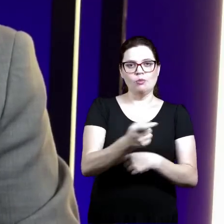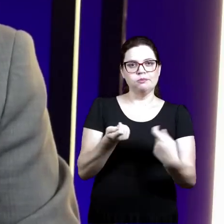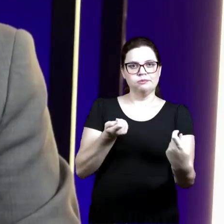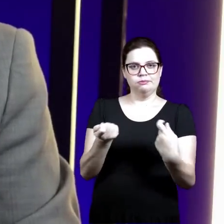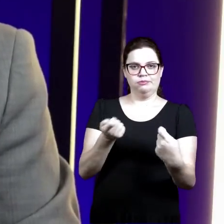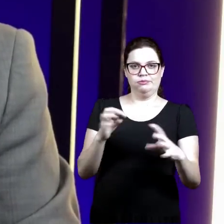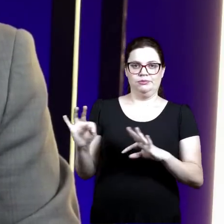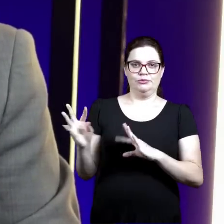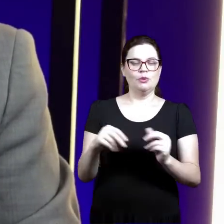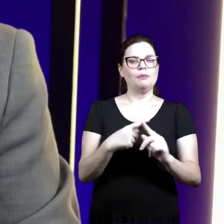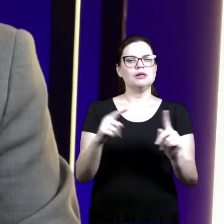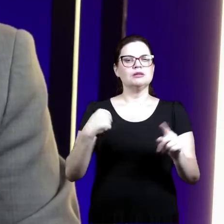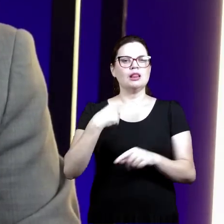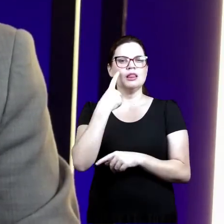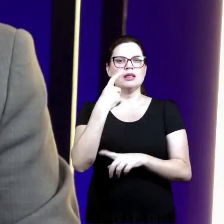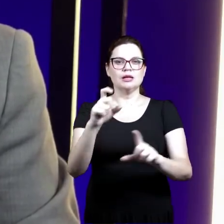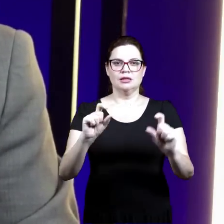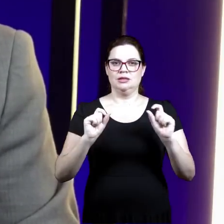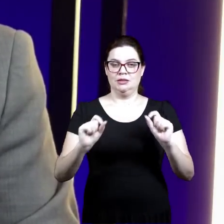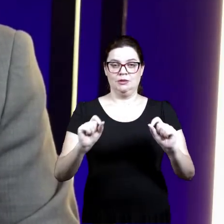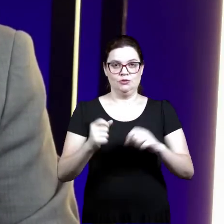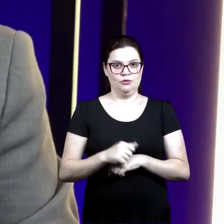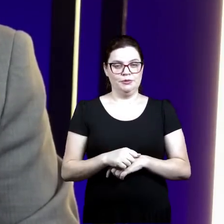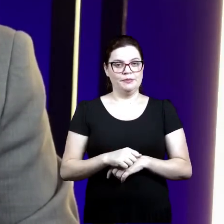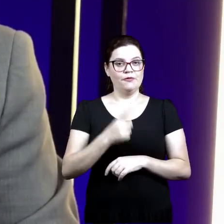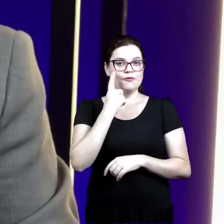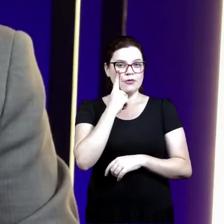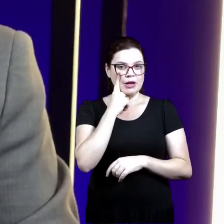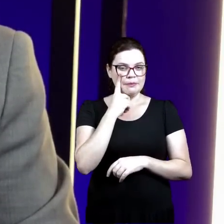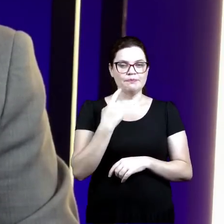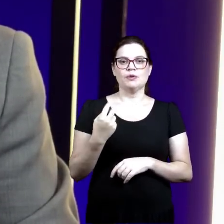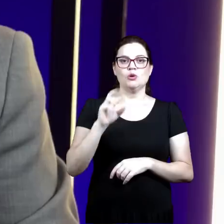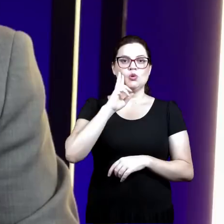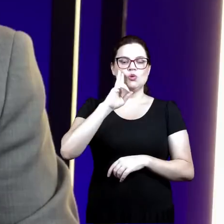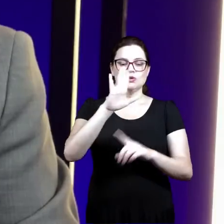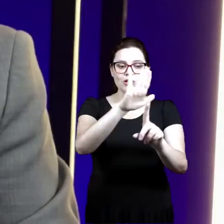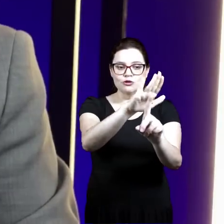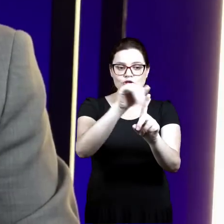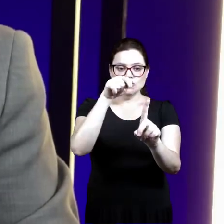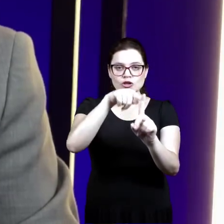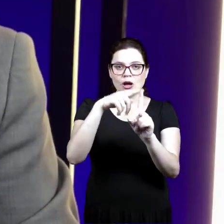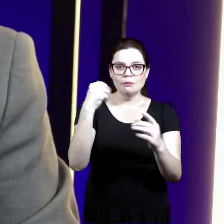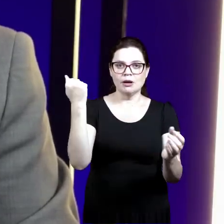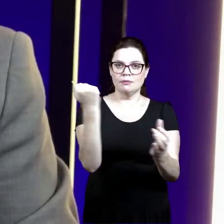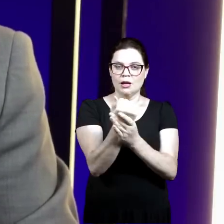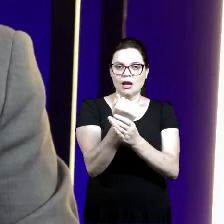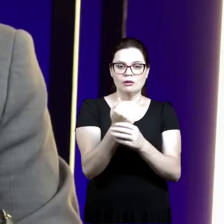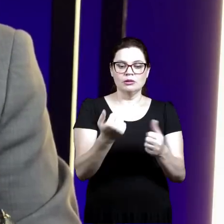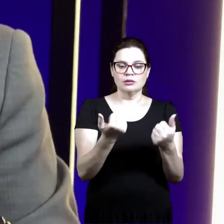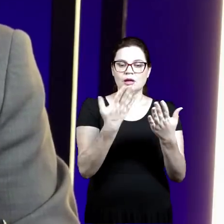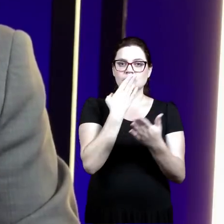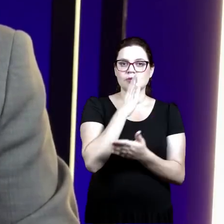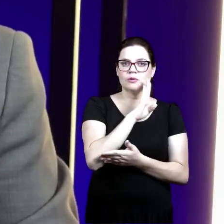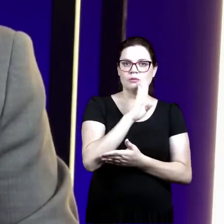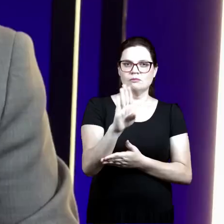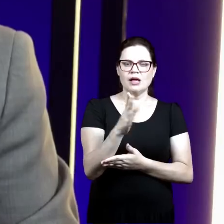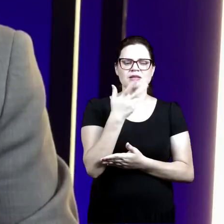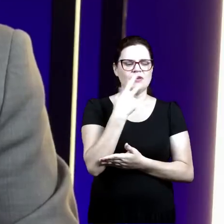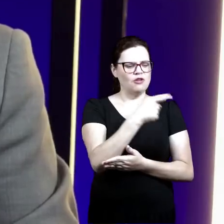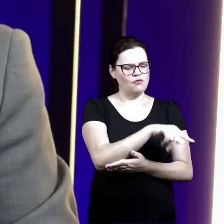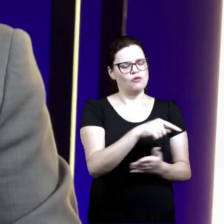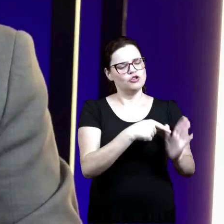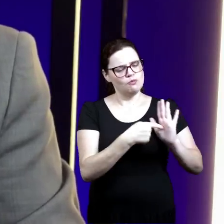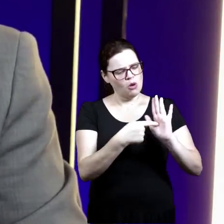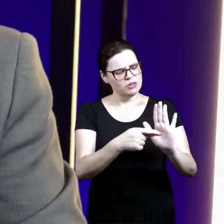perceber que, em meio ao chamado de Abrão, né, as promessas de Deus, olha, eu vou te levar para uma